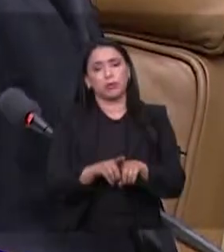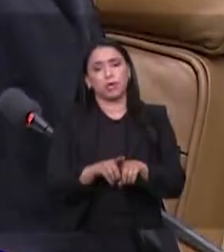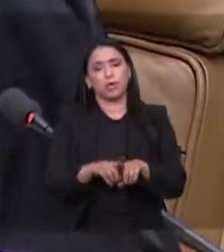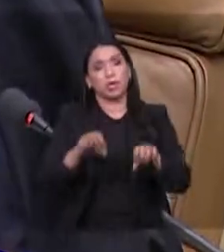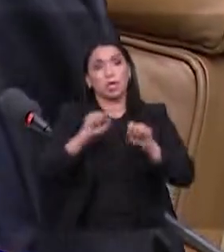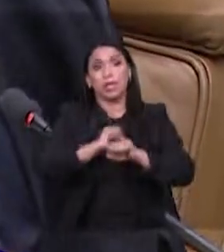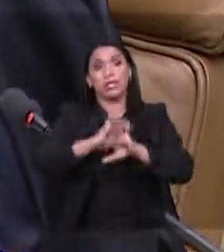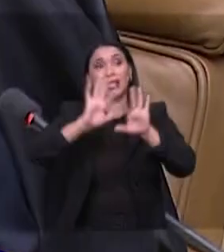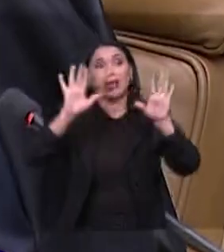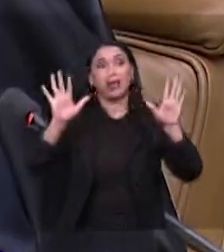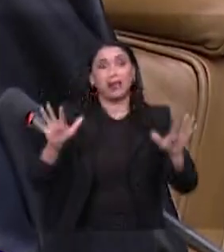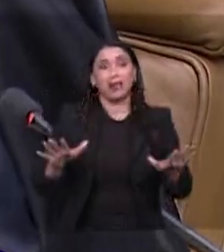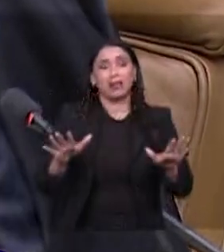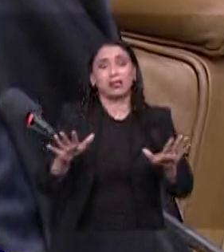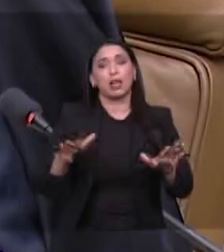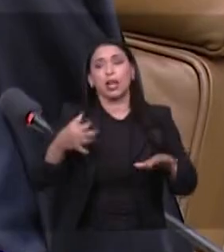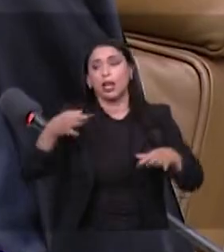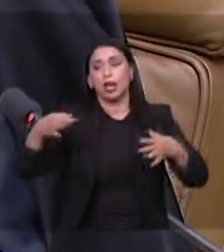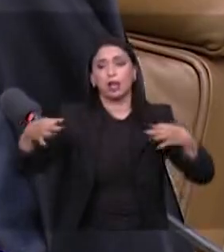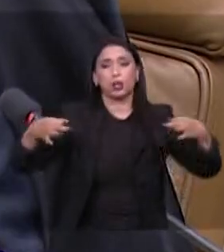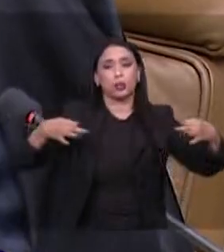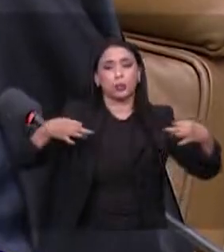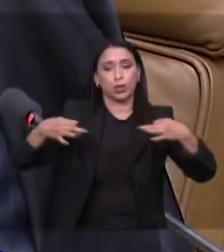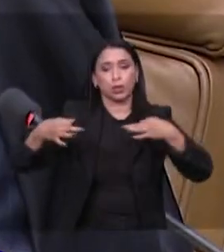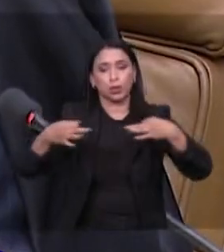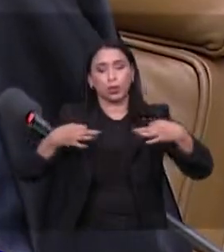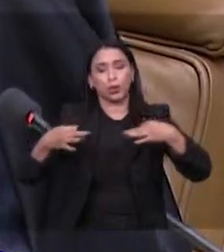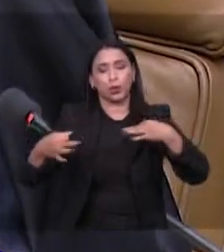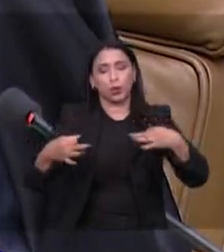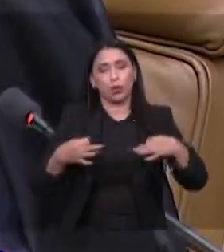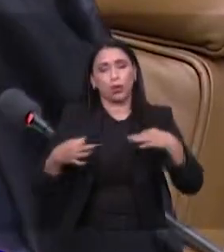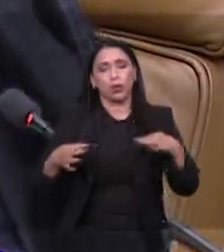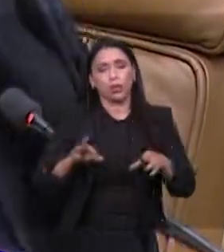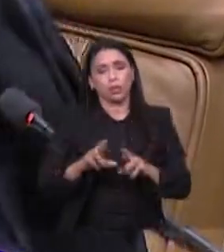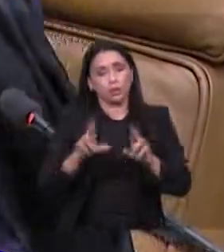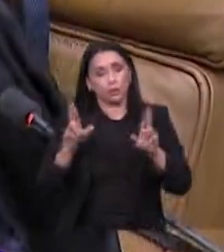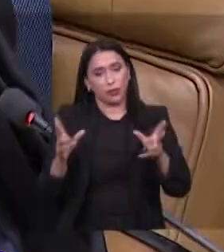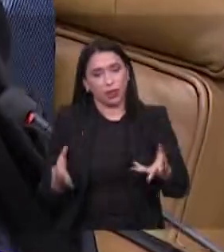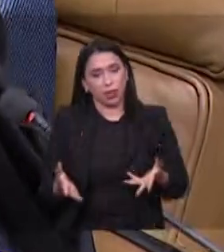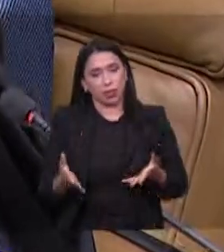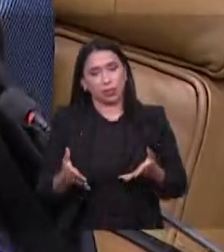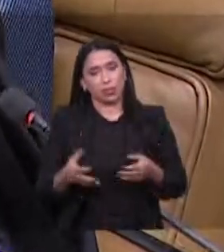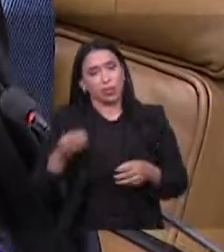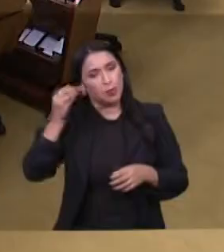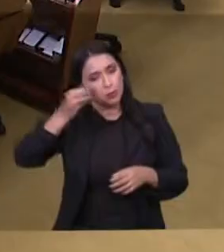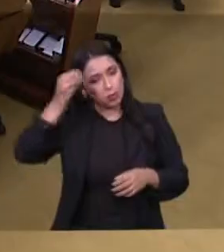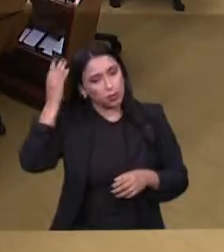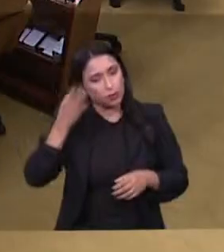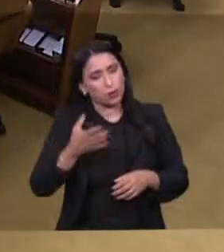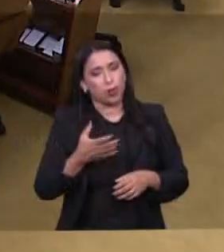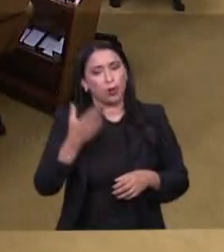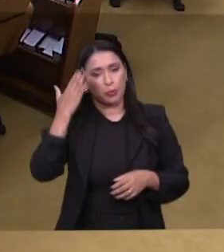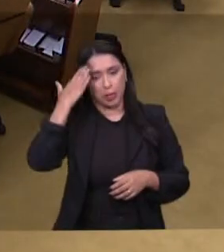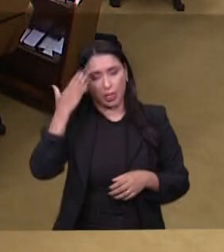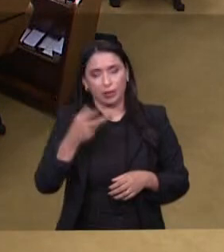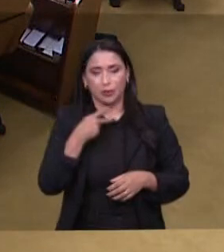sobre aquilo que há posições, obviamente, estruturalmente dissonantes. Ministro Fux, obrigado pela